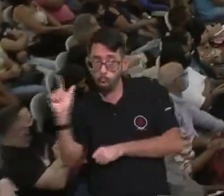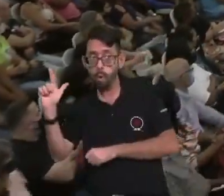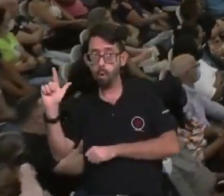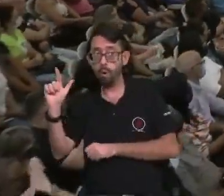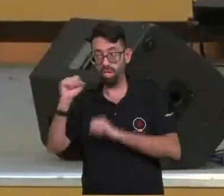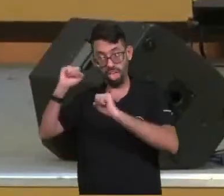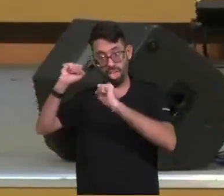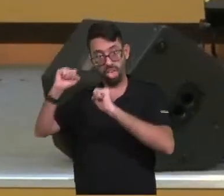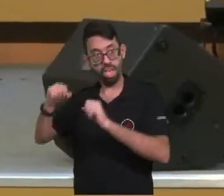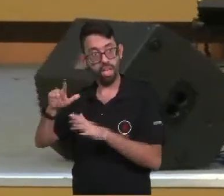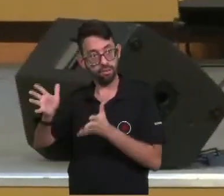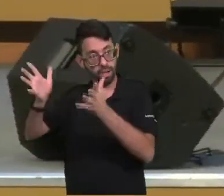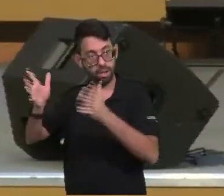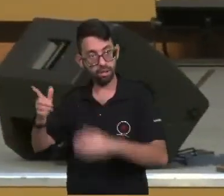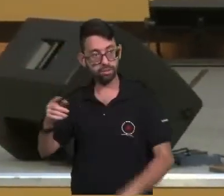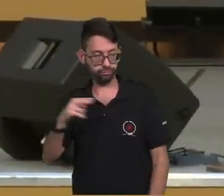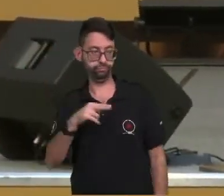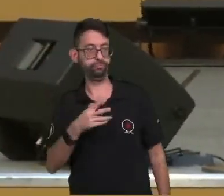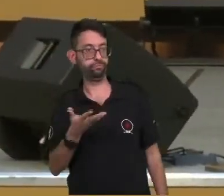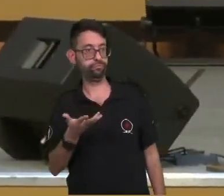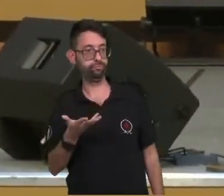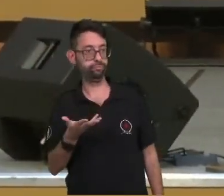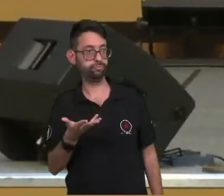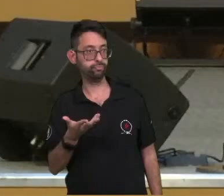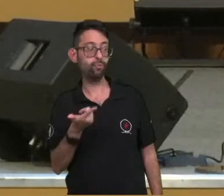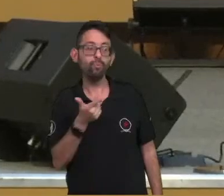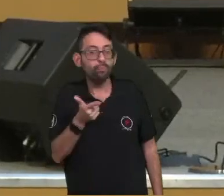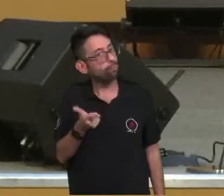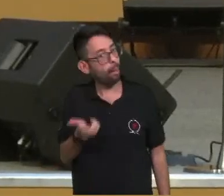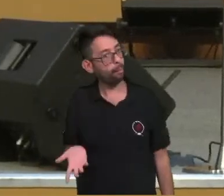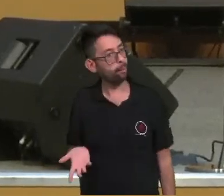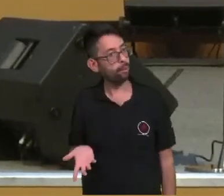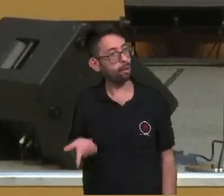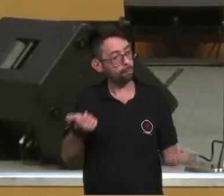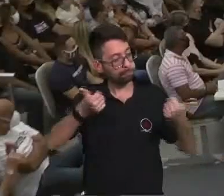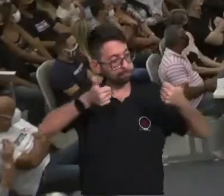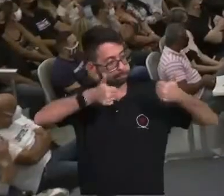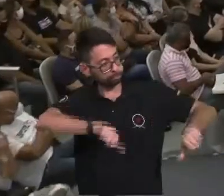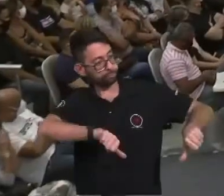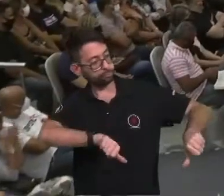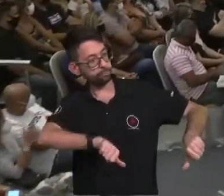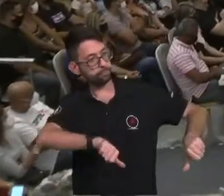saco, vou logo te avisando o que vai acontecer com você, ó. Blu, blu, blu, blu.